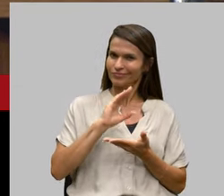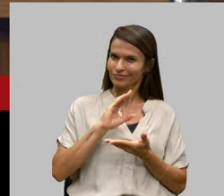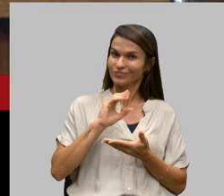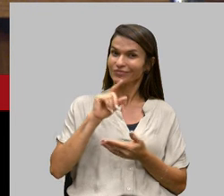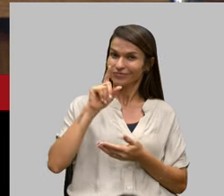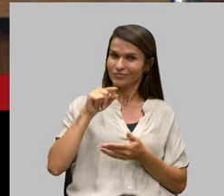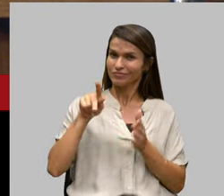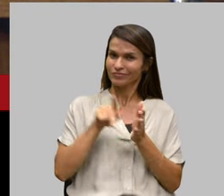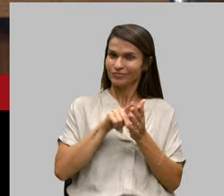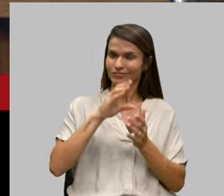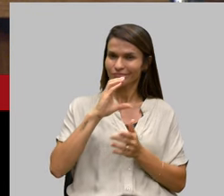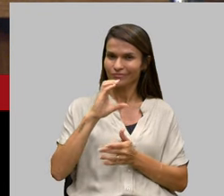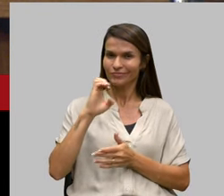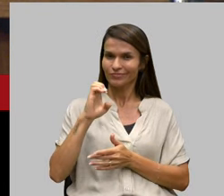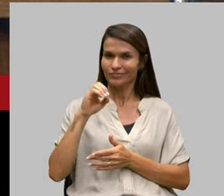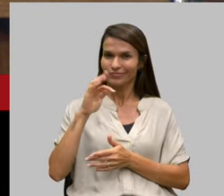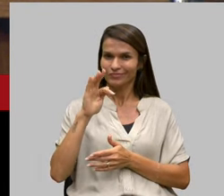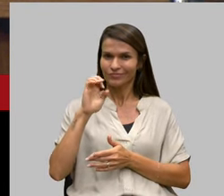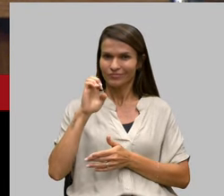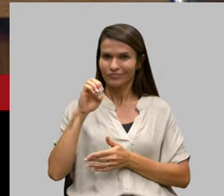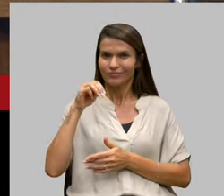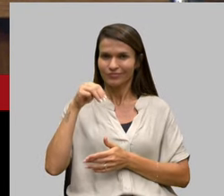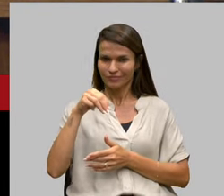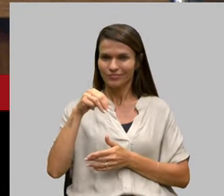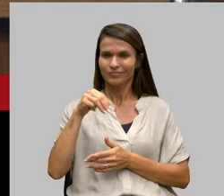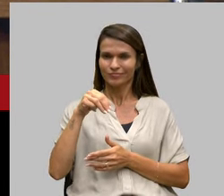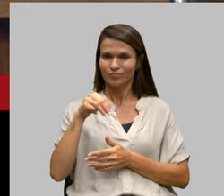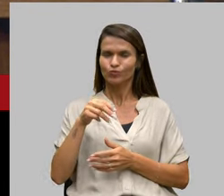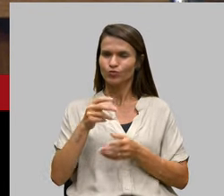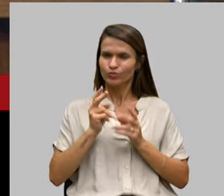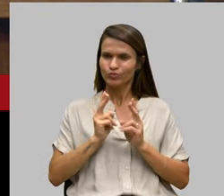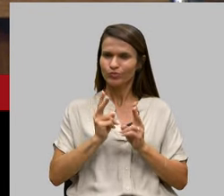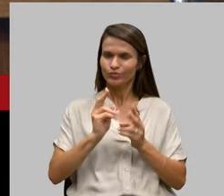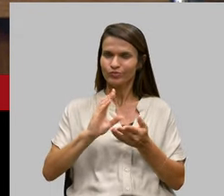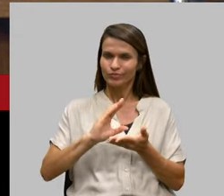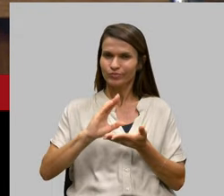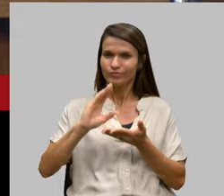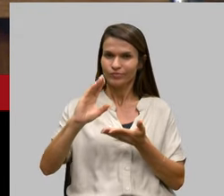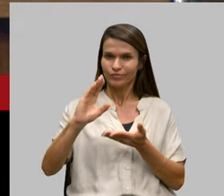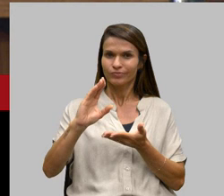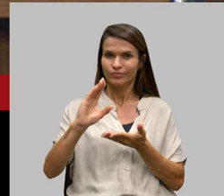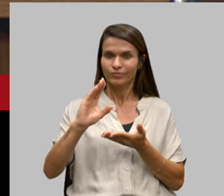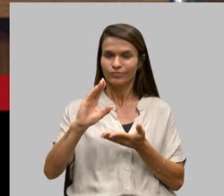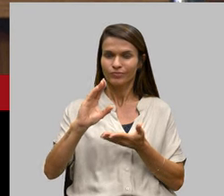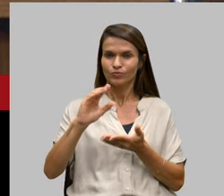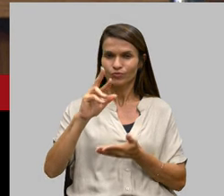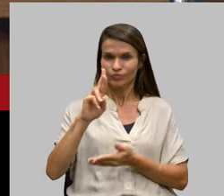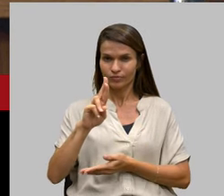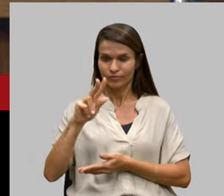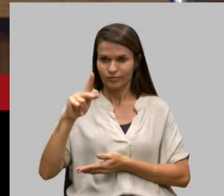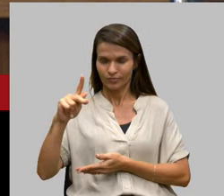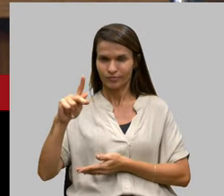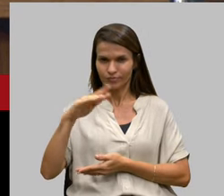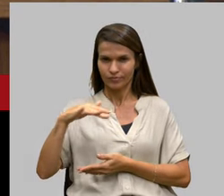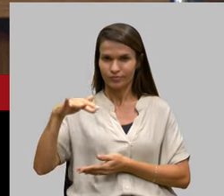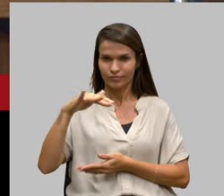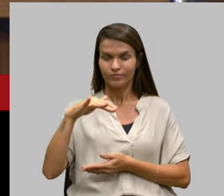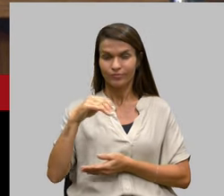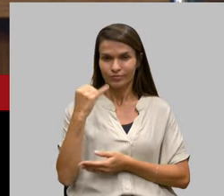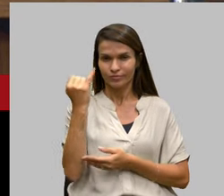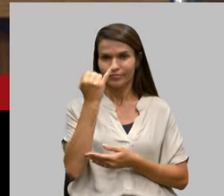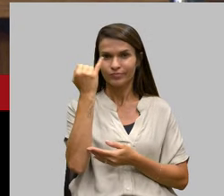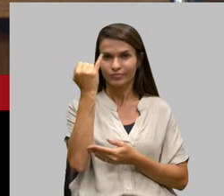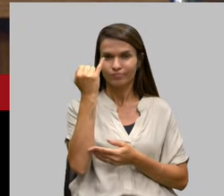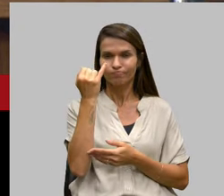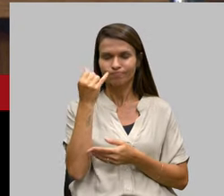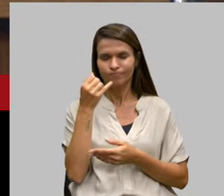cefem para um fluxo contínuo de recursos para os regimes próprios é importante voltar